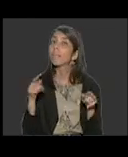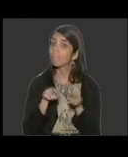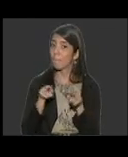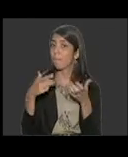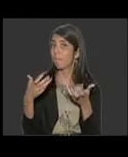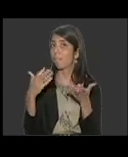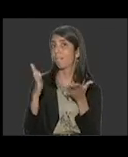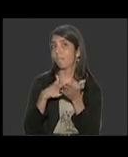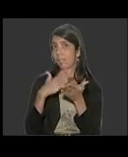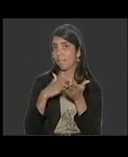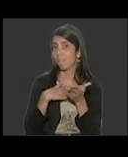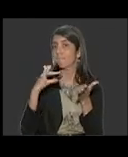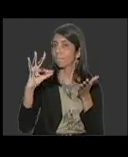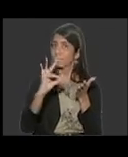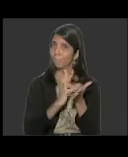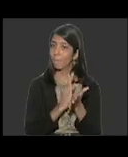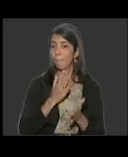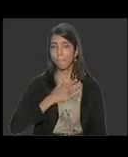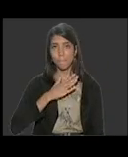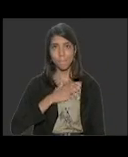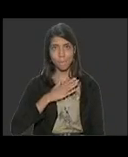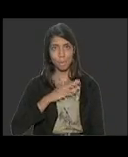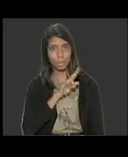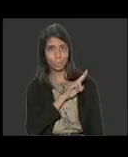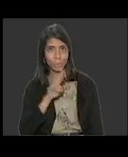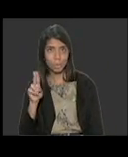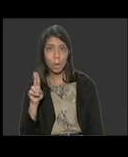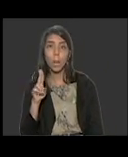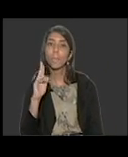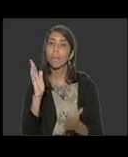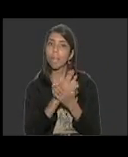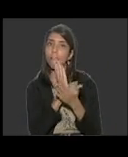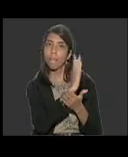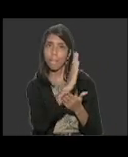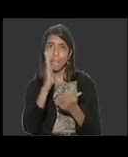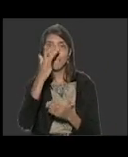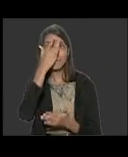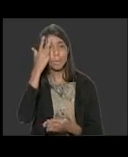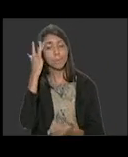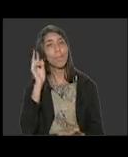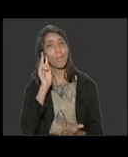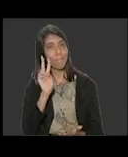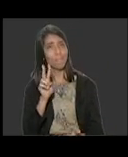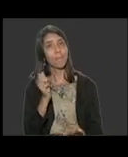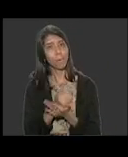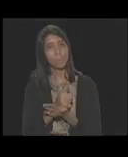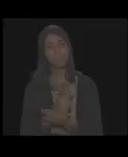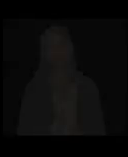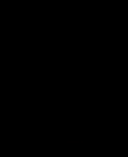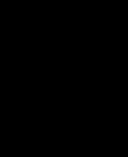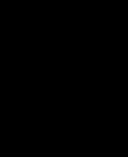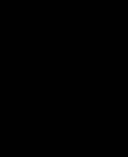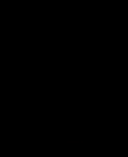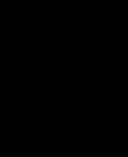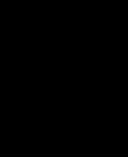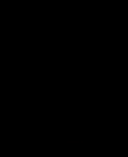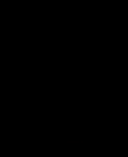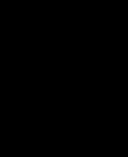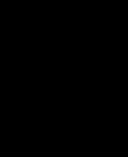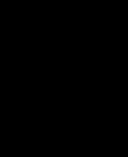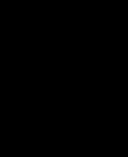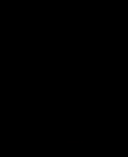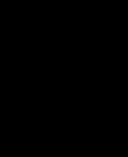eu também quero ter um livro autografado de mim e para estar na livraria para todo mundo ver as receitas.